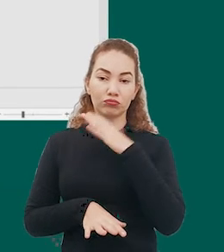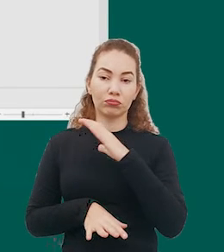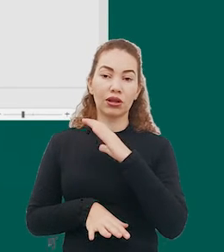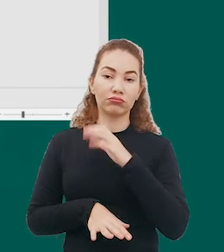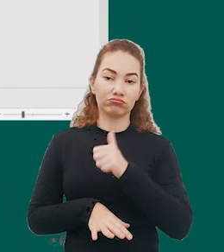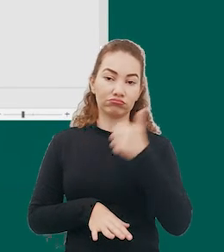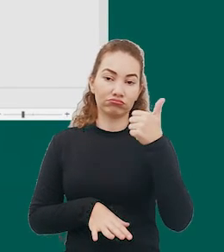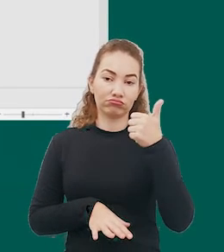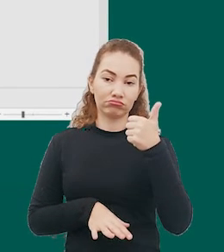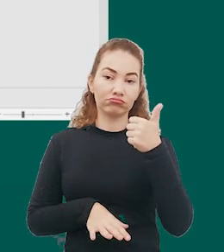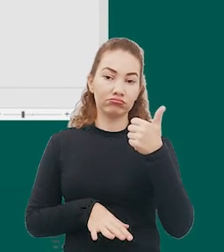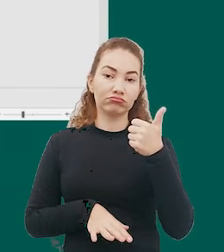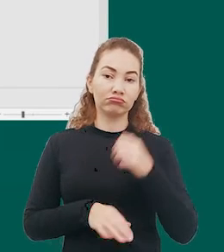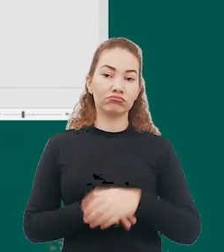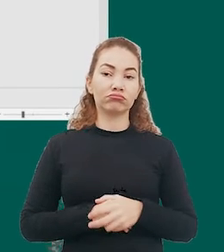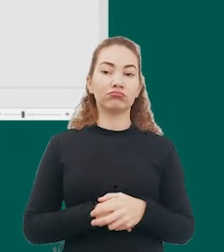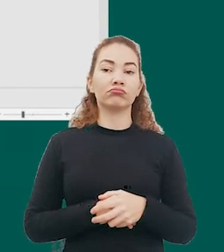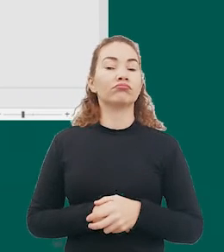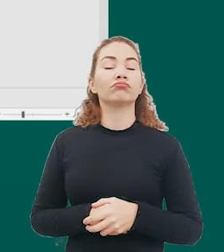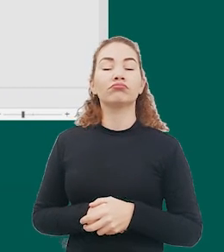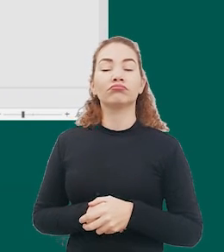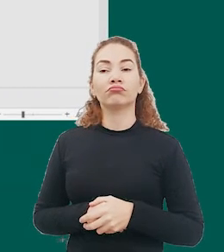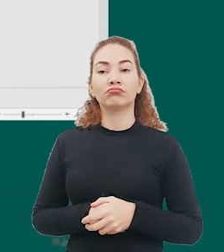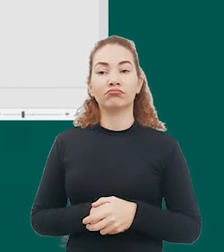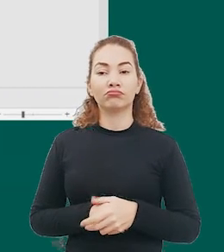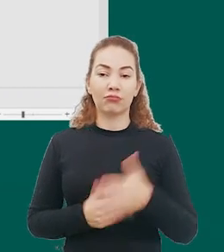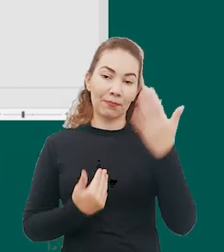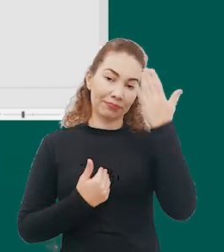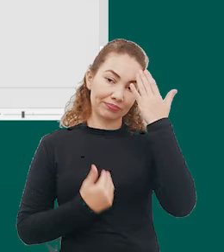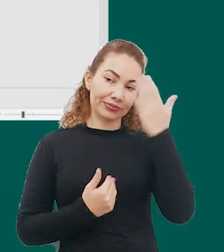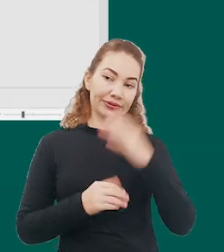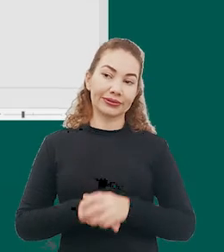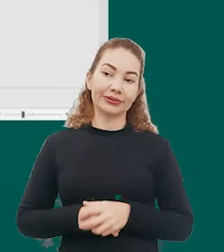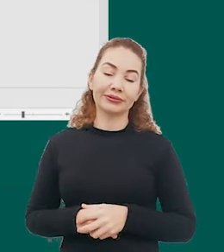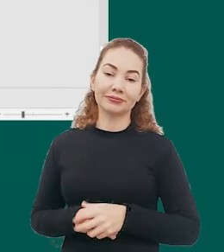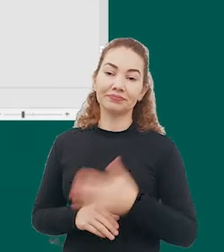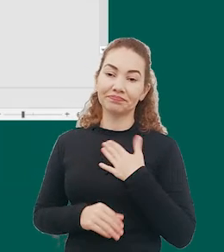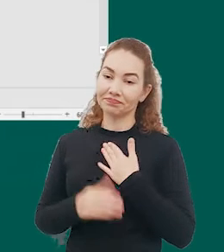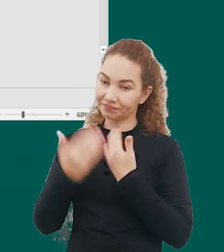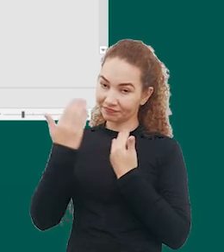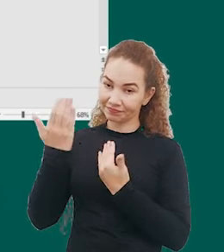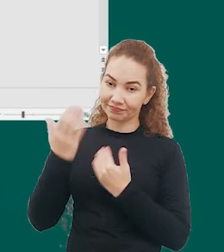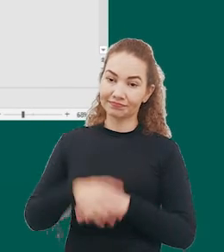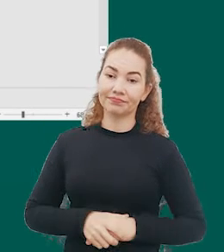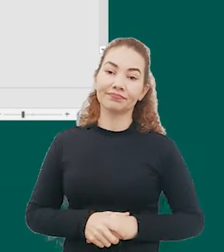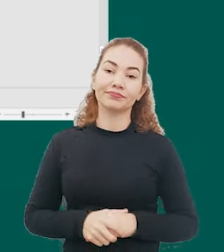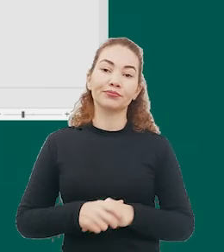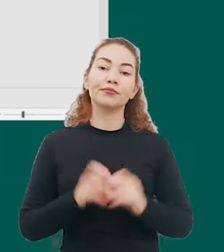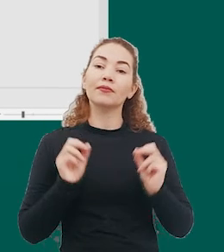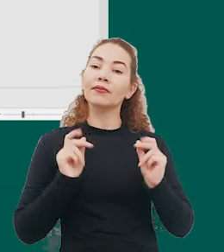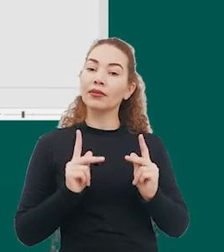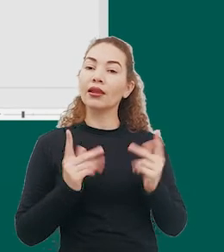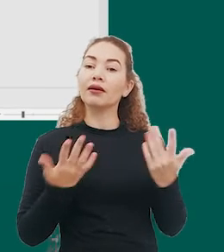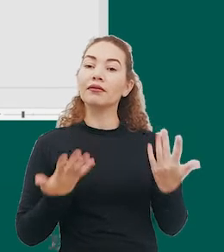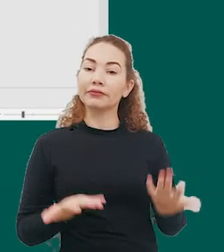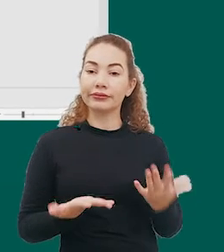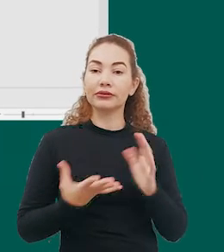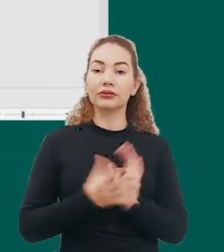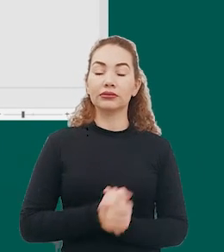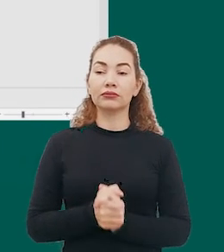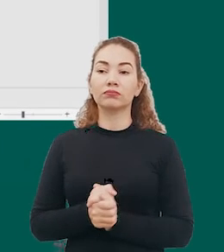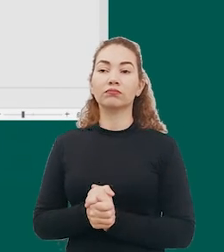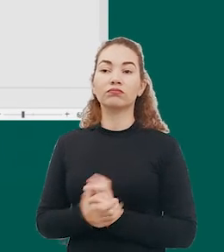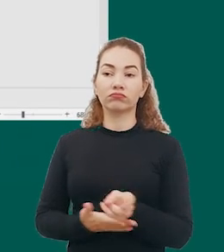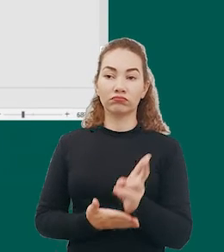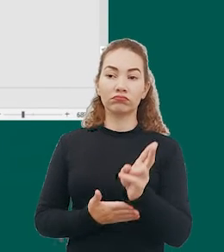melhor para ter o Tá, certinho acompanhamento. então. Obrigado. Eu que agradeço. Ok, então vamos falar,